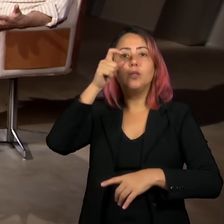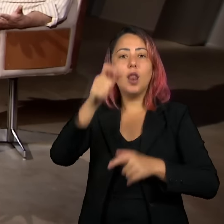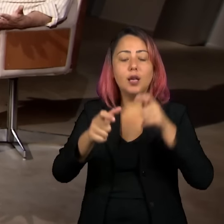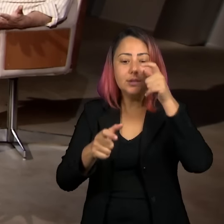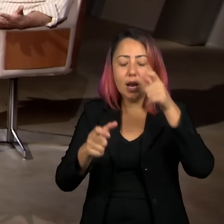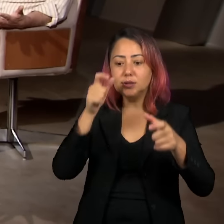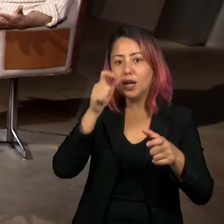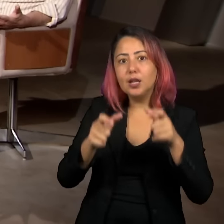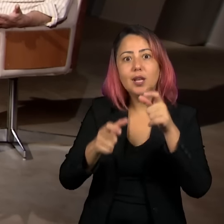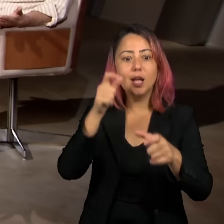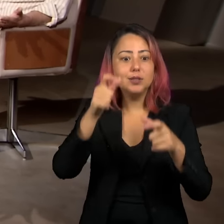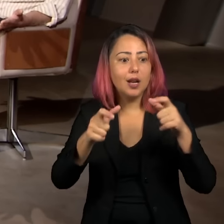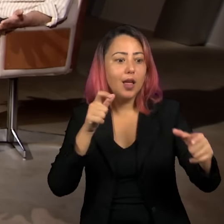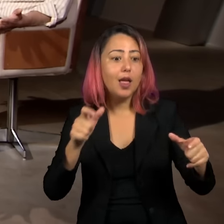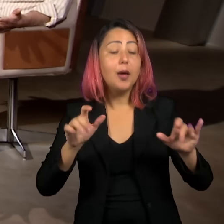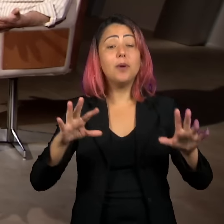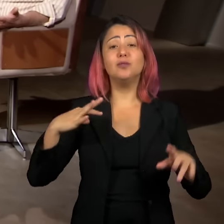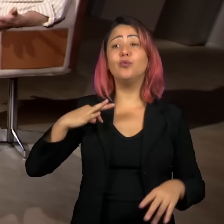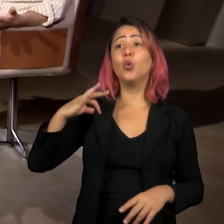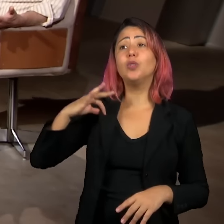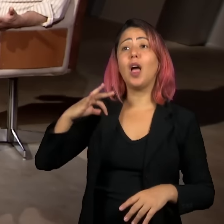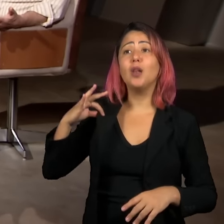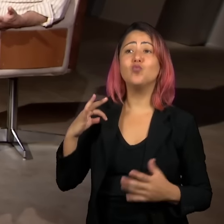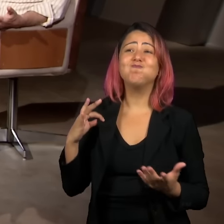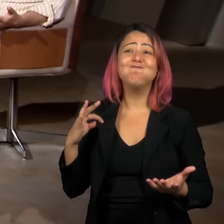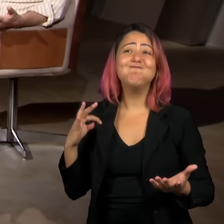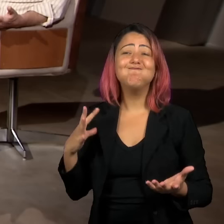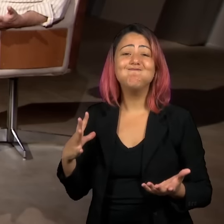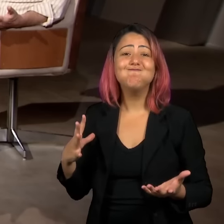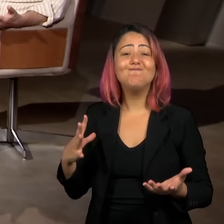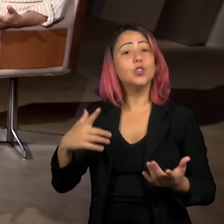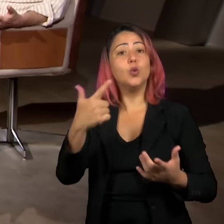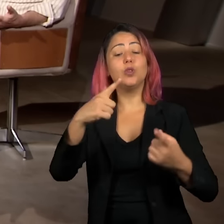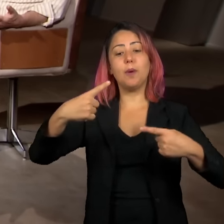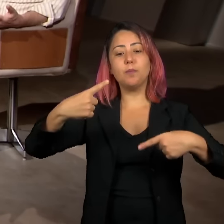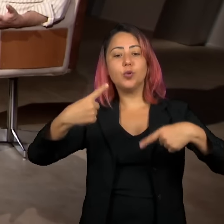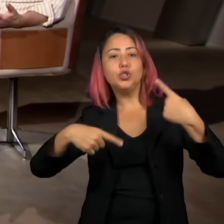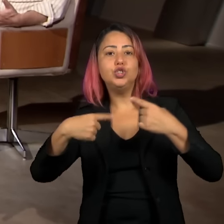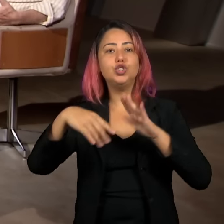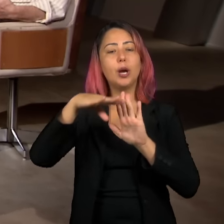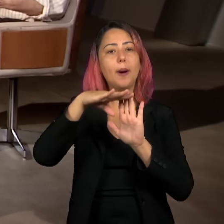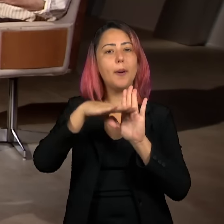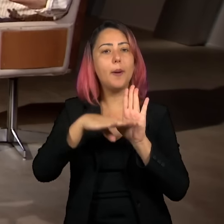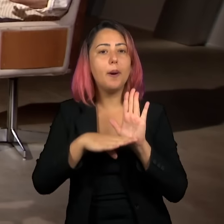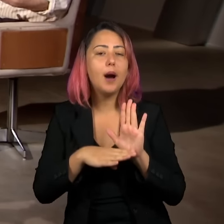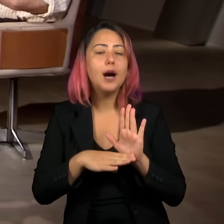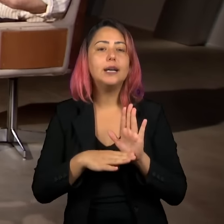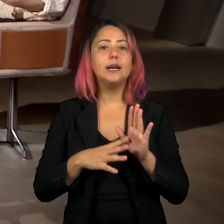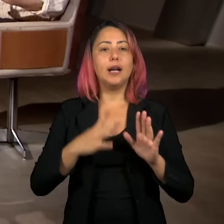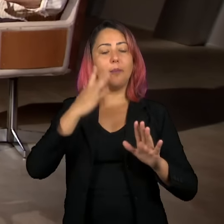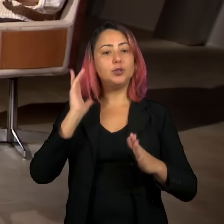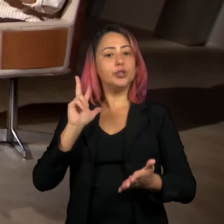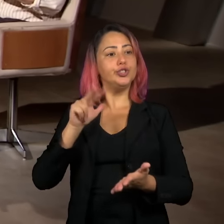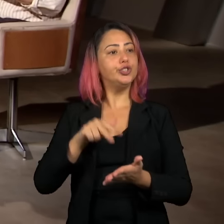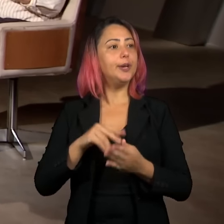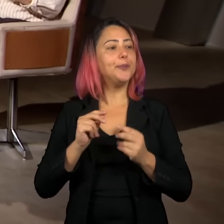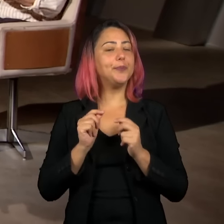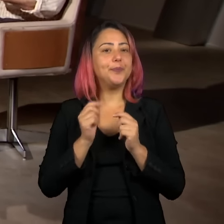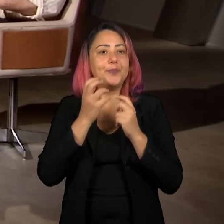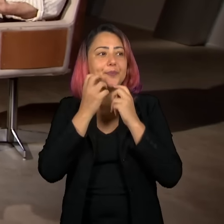que é uma coisa voluntária né não tem uma política não tem né O cara fica tudo assim meio